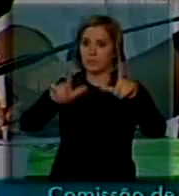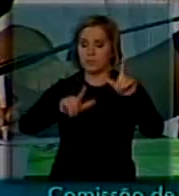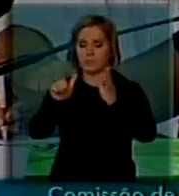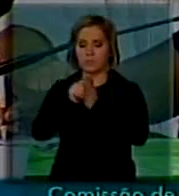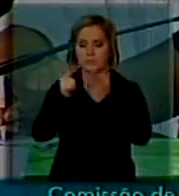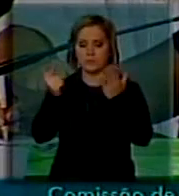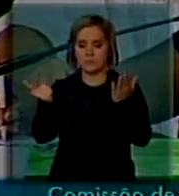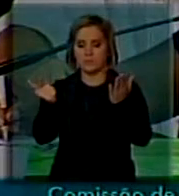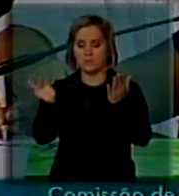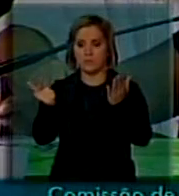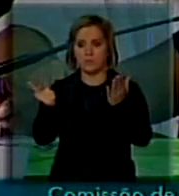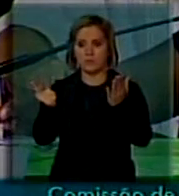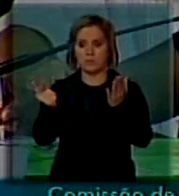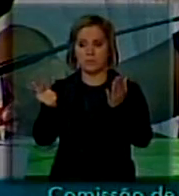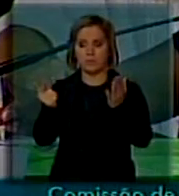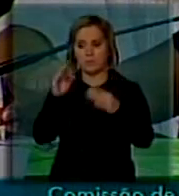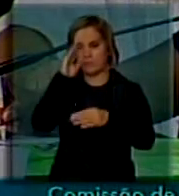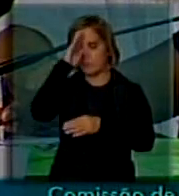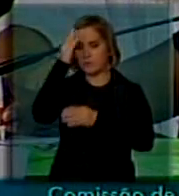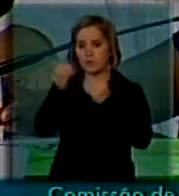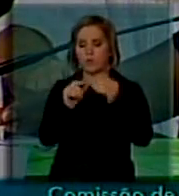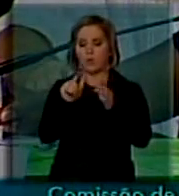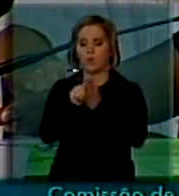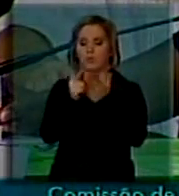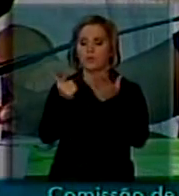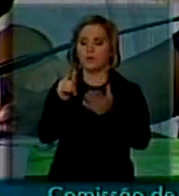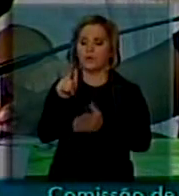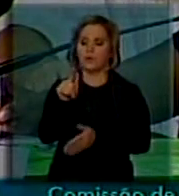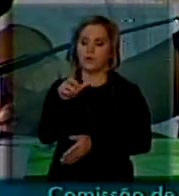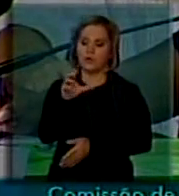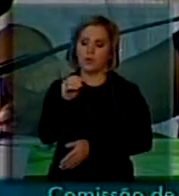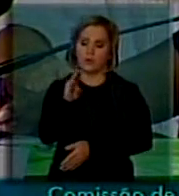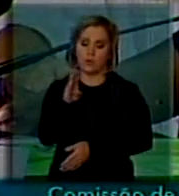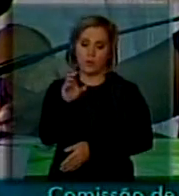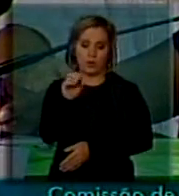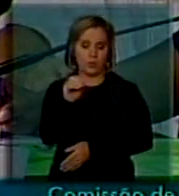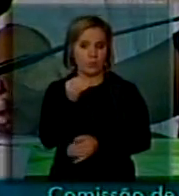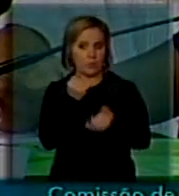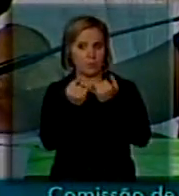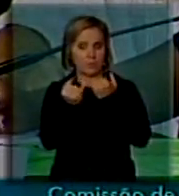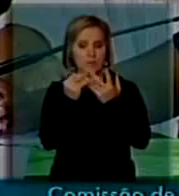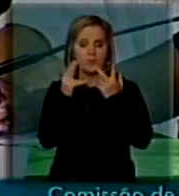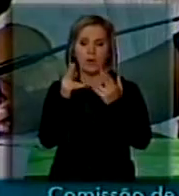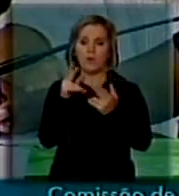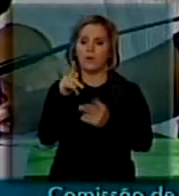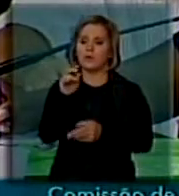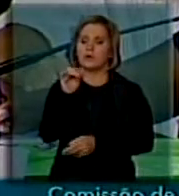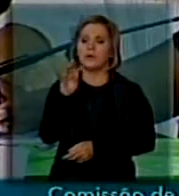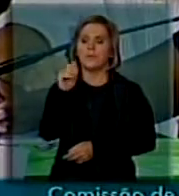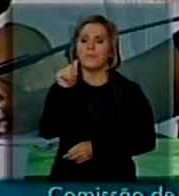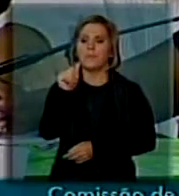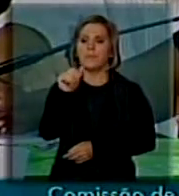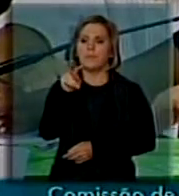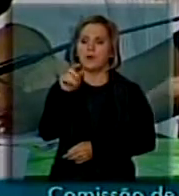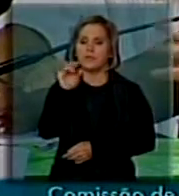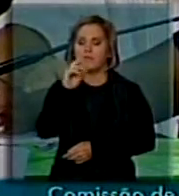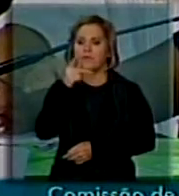o seu jornal O Globo. O jornal O Globo é uma espécie de porta-voz da elite raivosa do Rio de Janeiro,